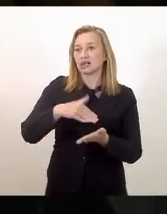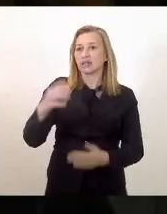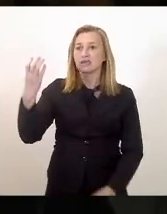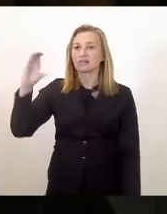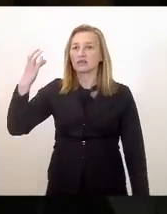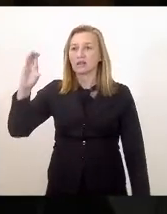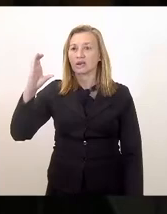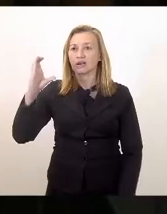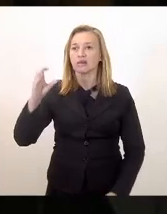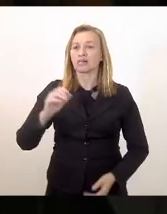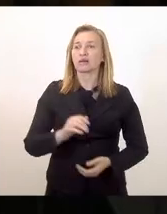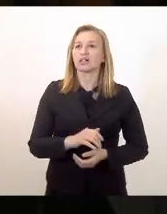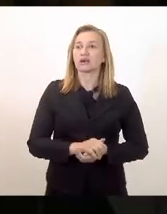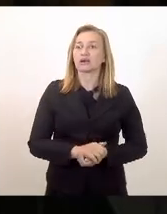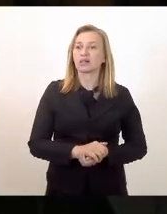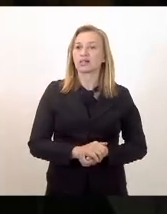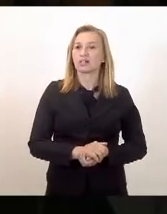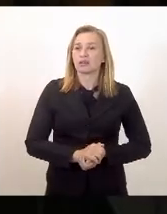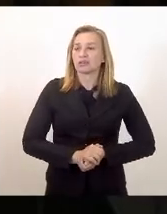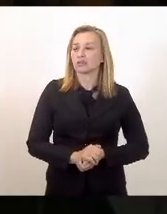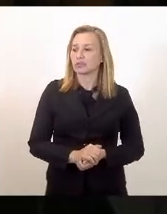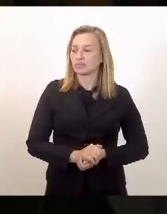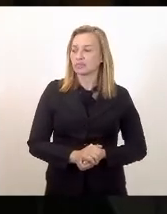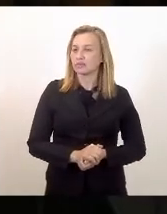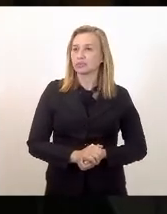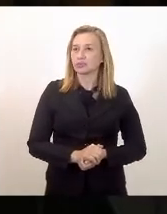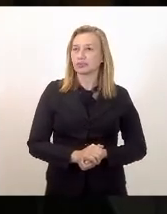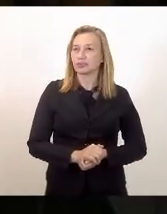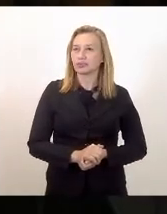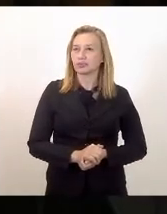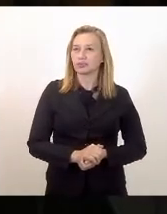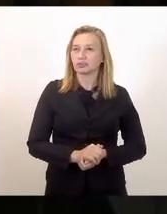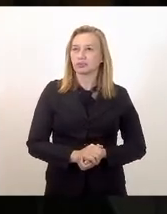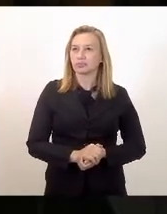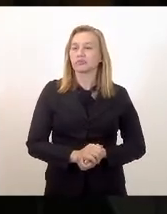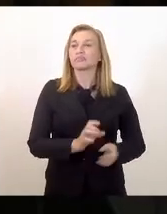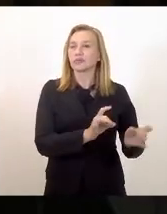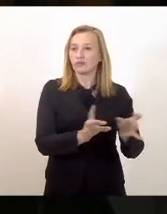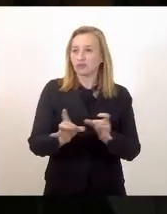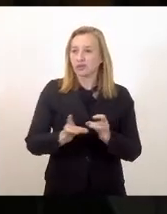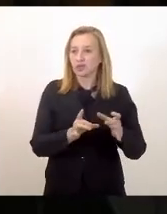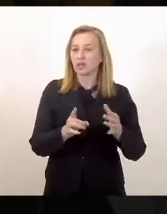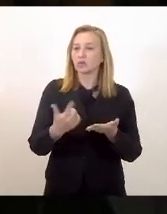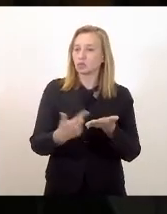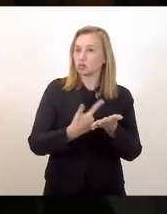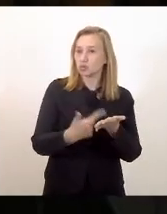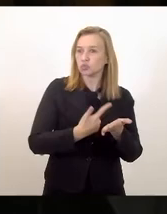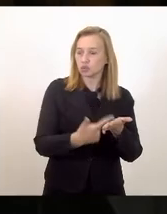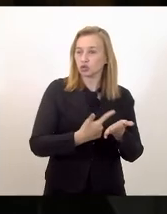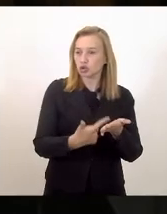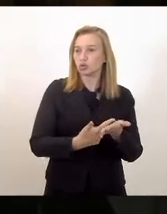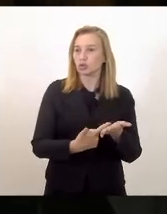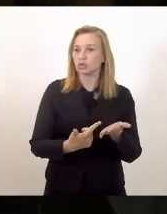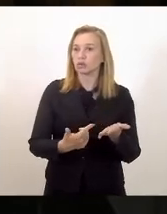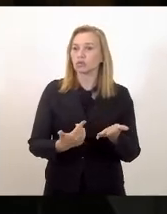revista, de maneira que poderão oferir renda a partir